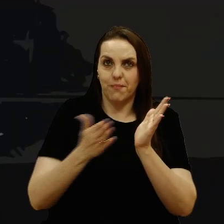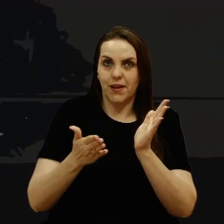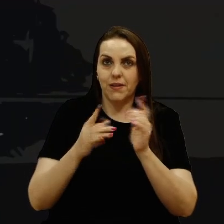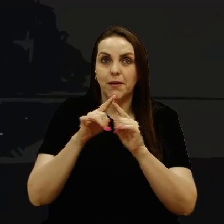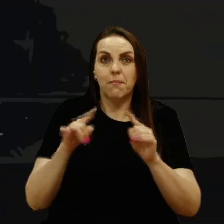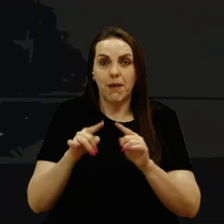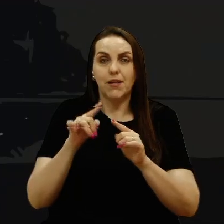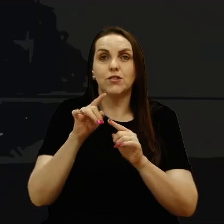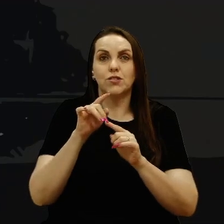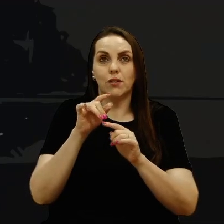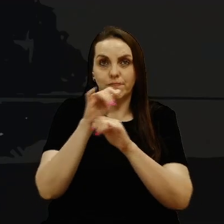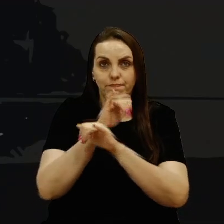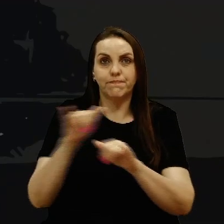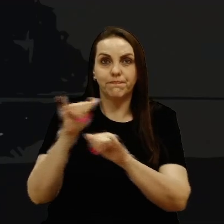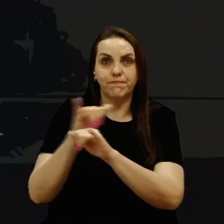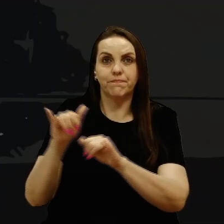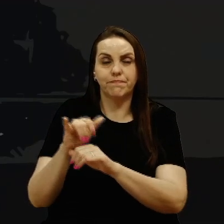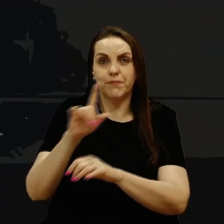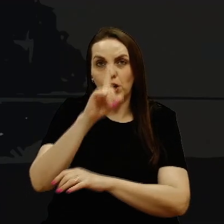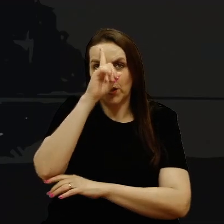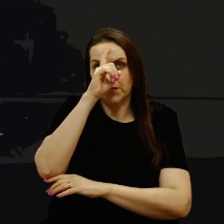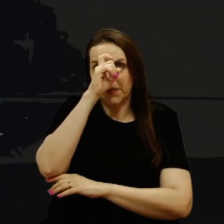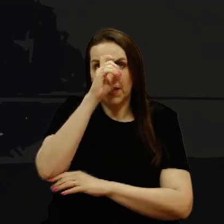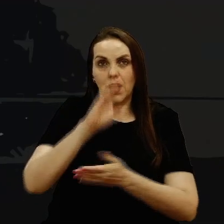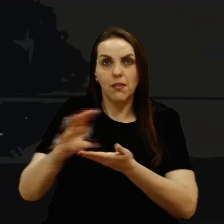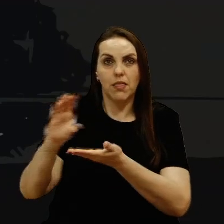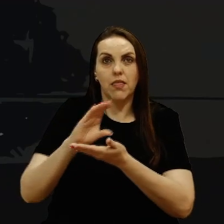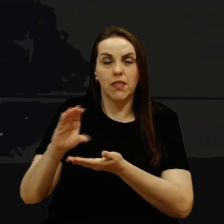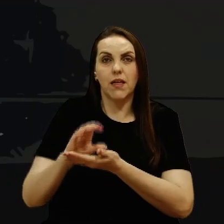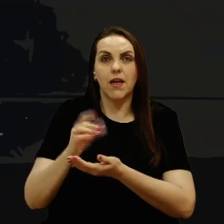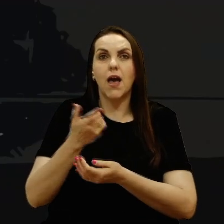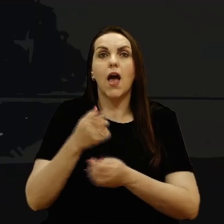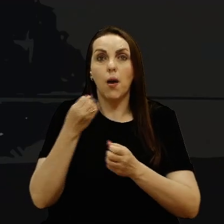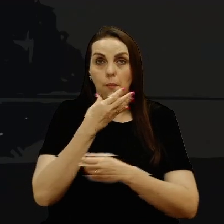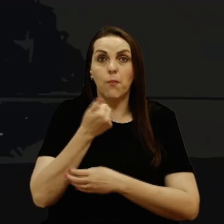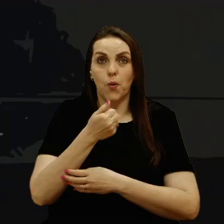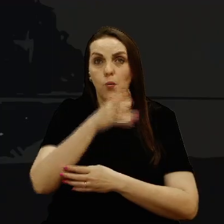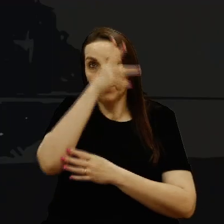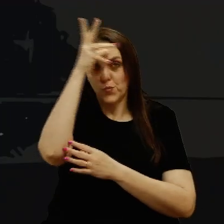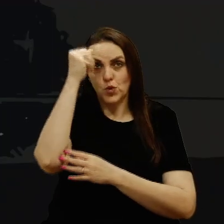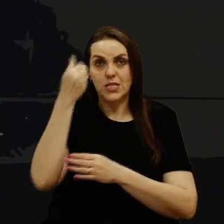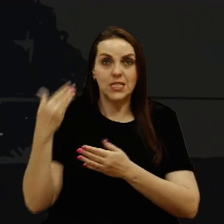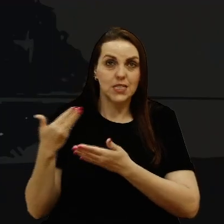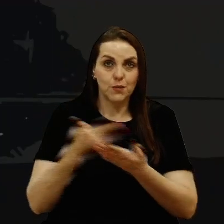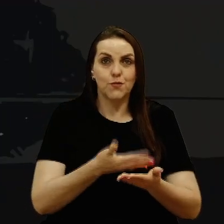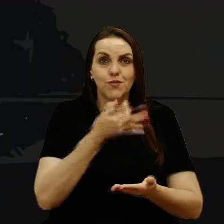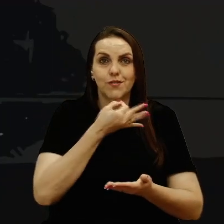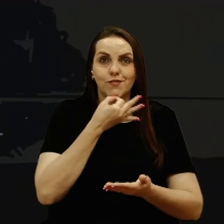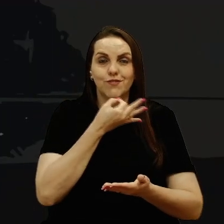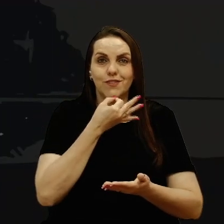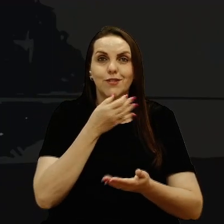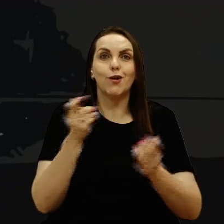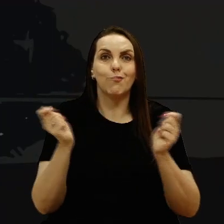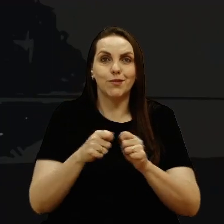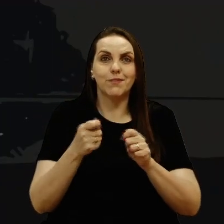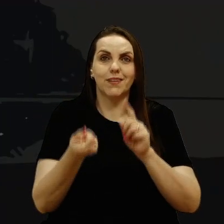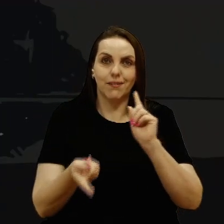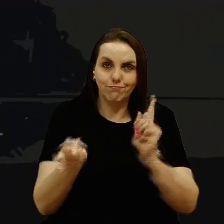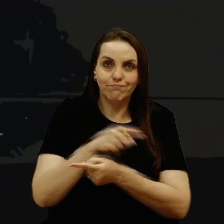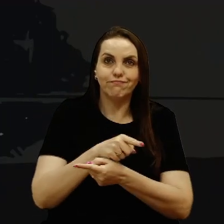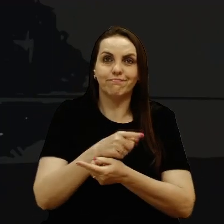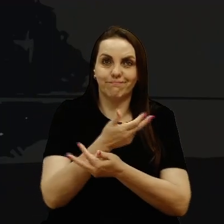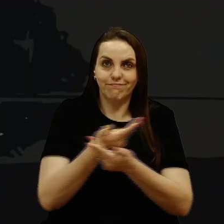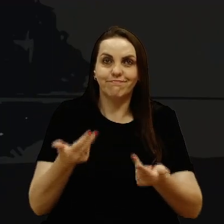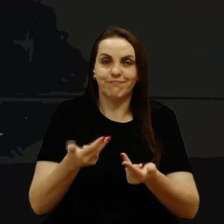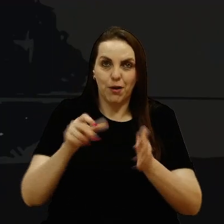a gente mandar para o município, porque não basta só cobrar e a gente não mandar para o município de Caxias do Sul poder reverter em melhorias, porque é apenas a partir